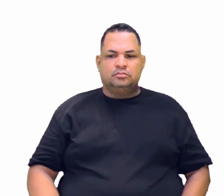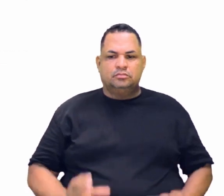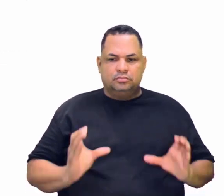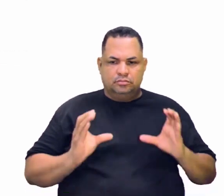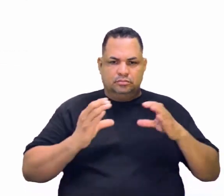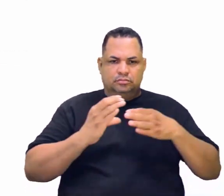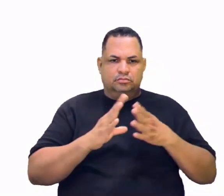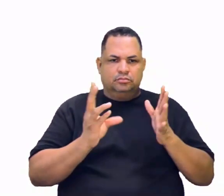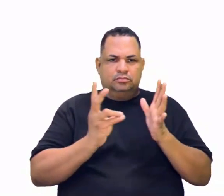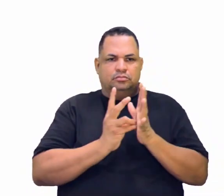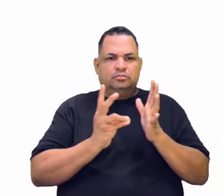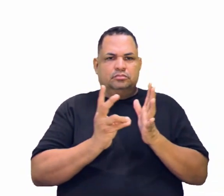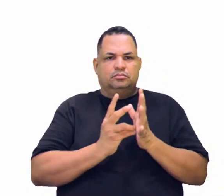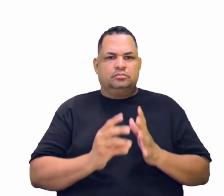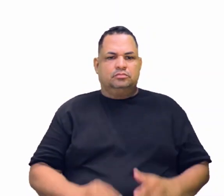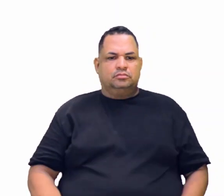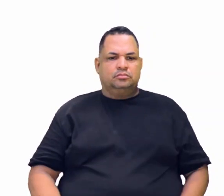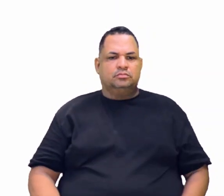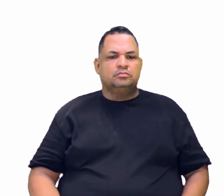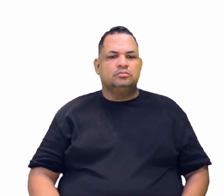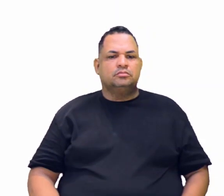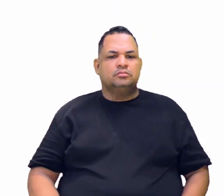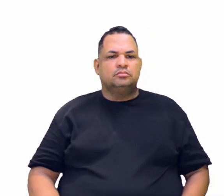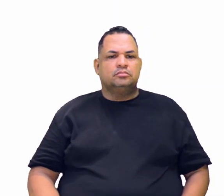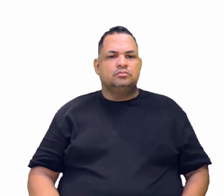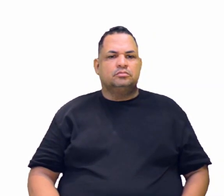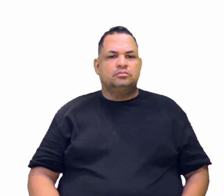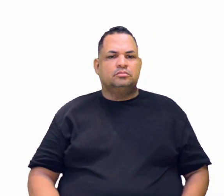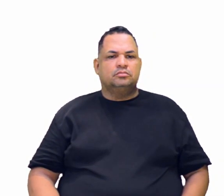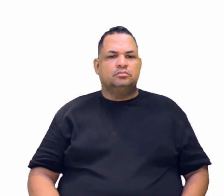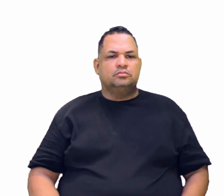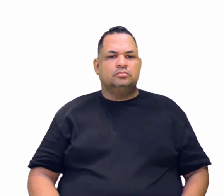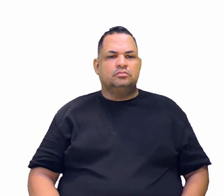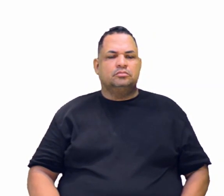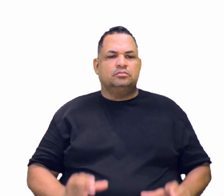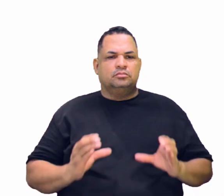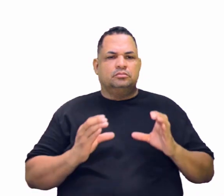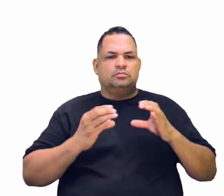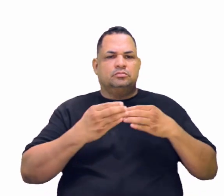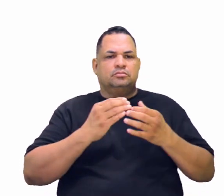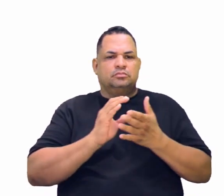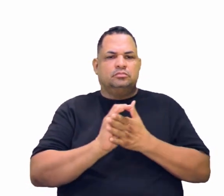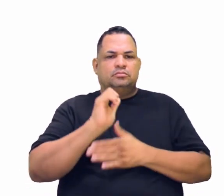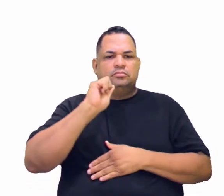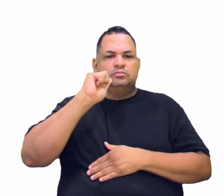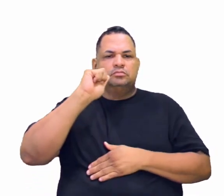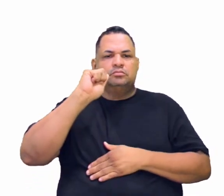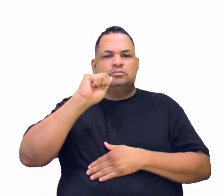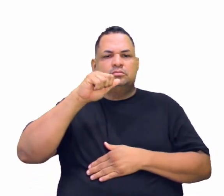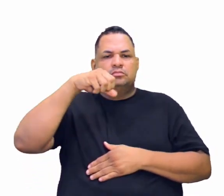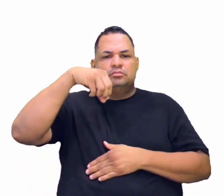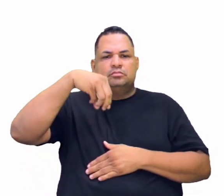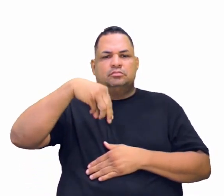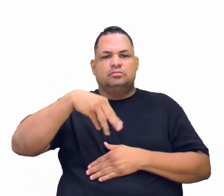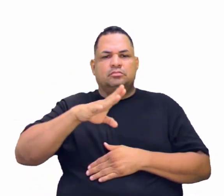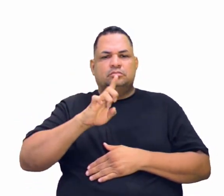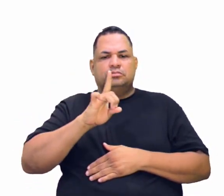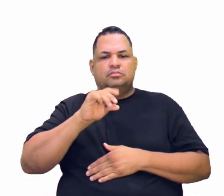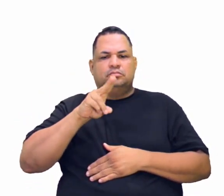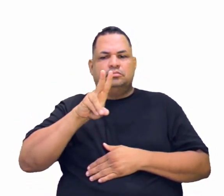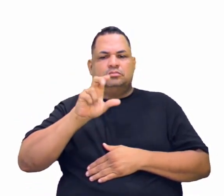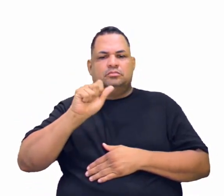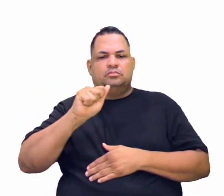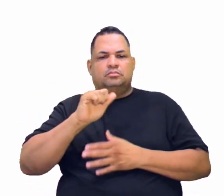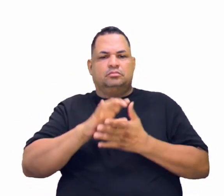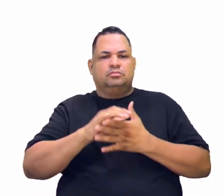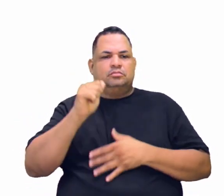esses grupos. Essa aí é a figura da tribo Amondava, as mulheres com